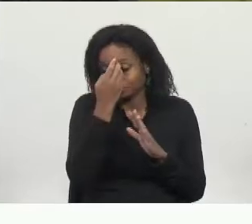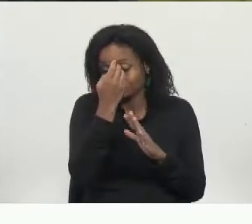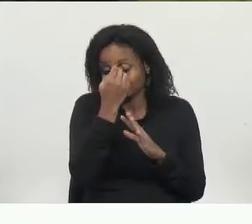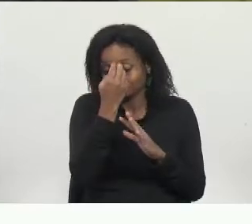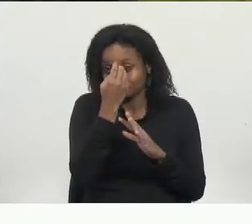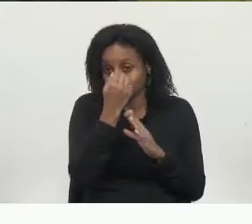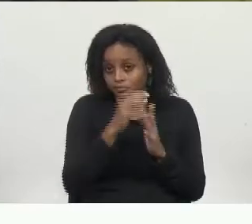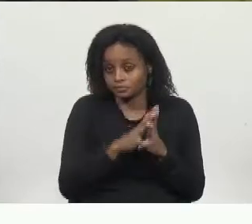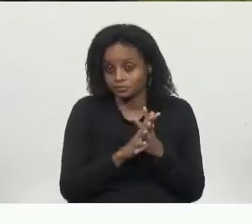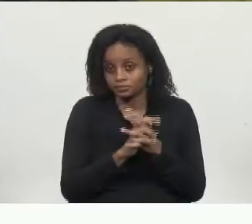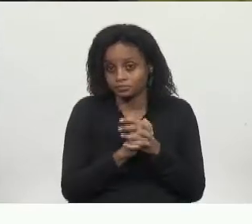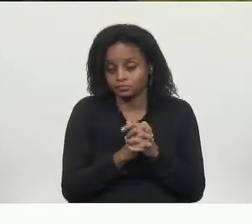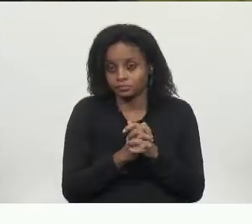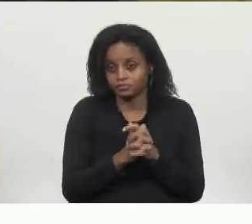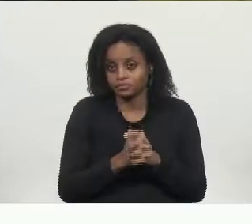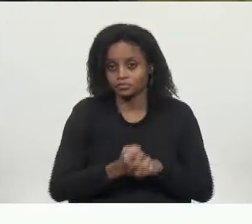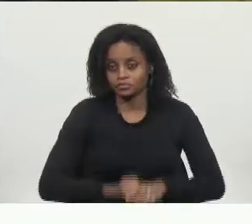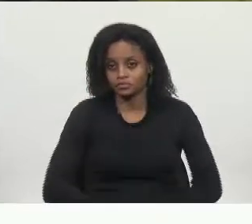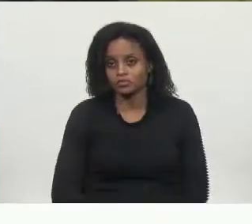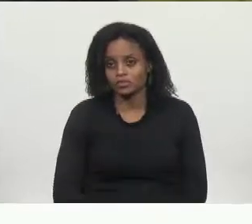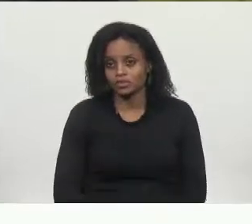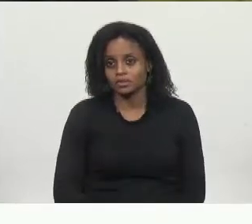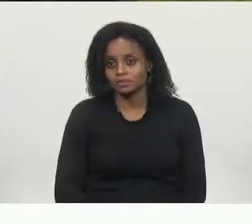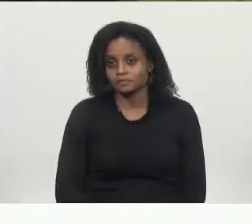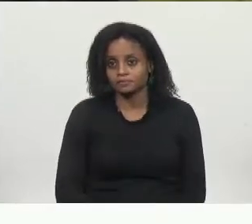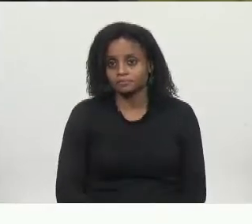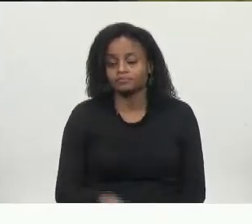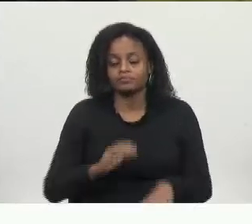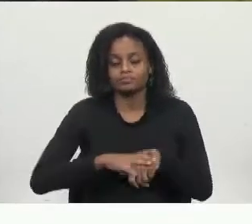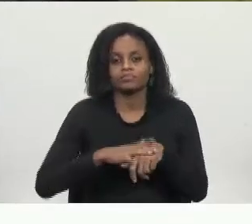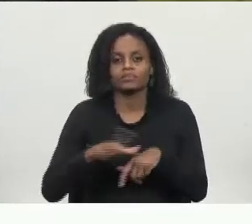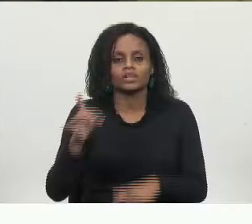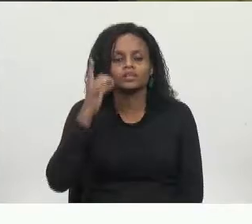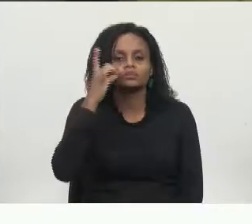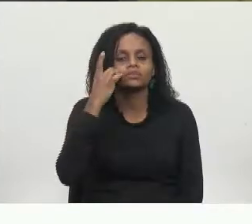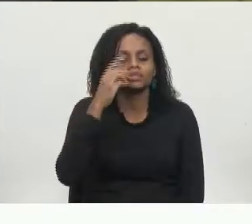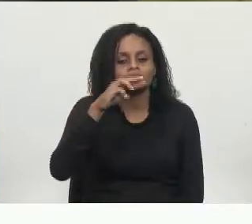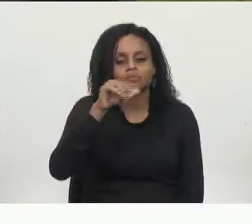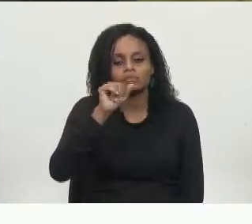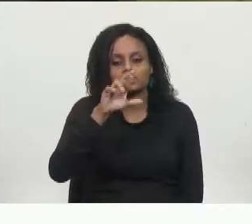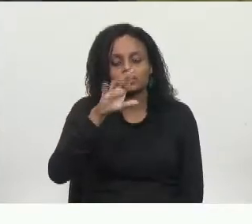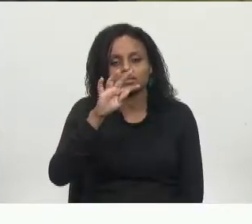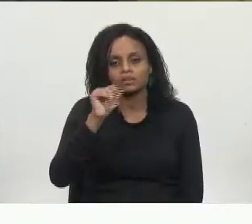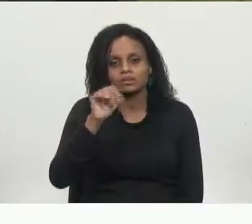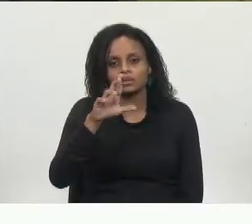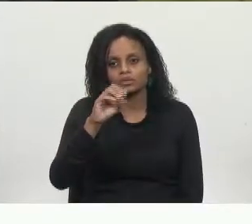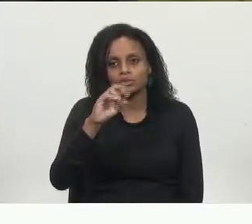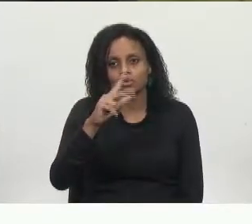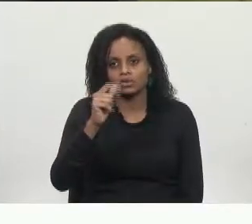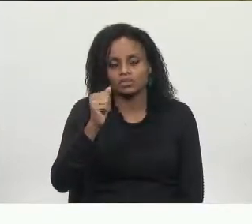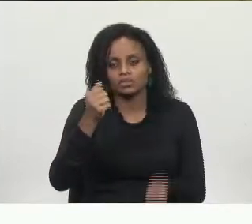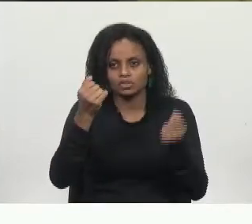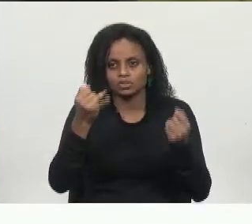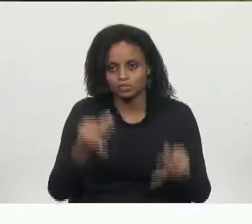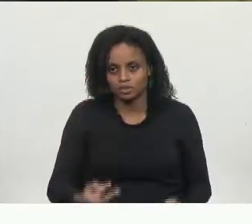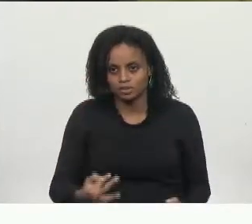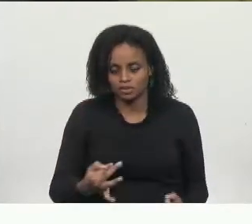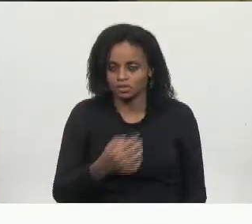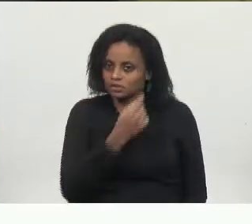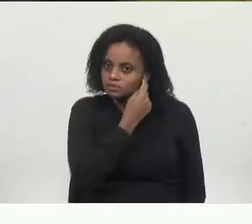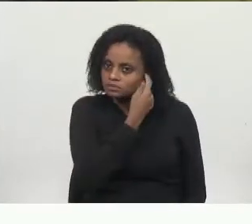corrijam. Há uma emenda que diz, até da doutora Marta Rocha, que diz o seguinte, ela fala o